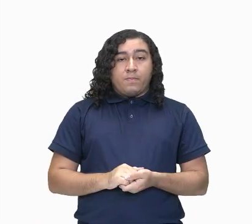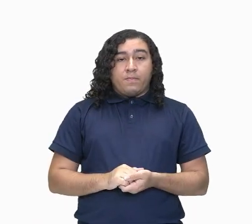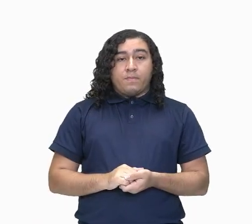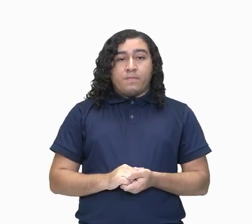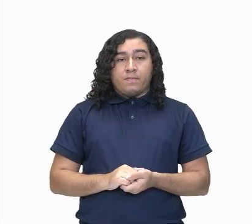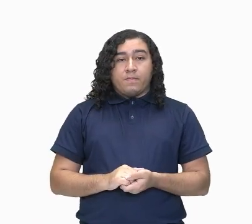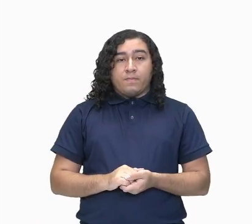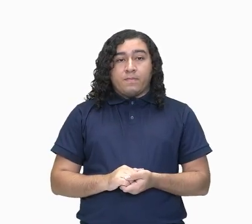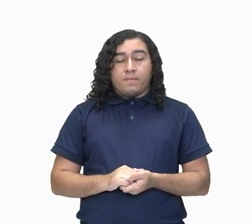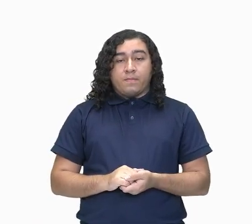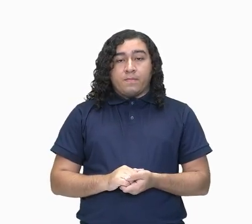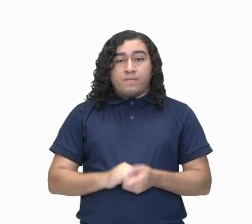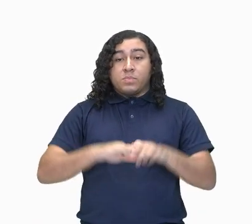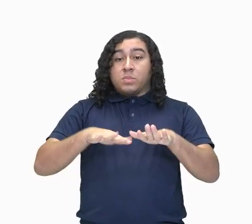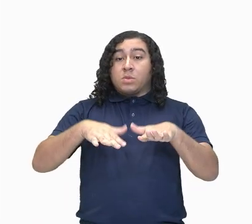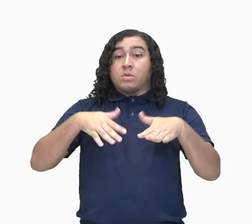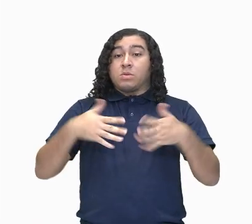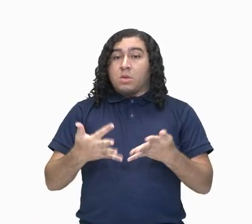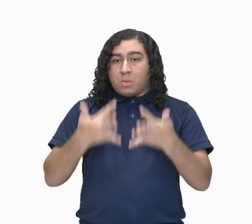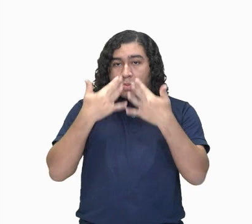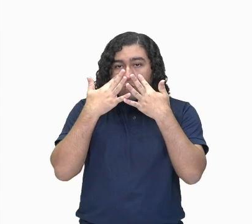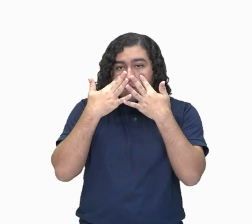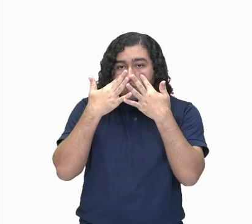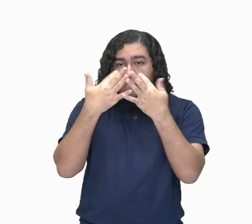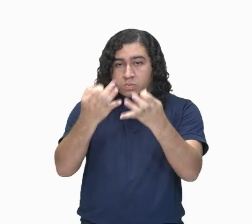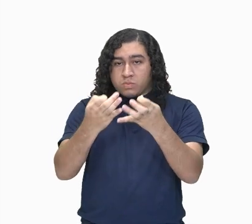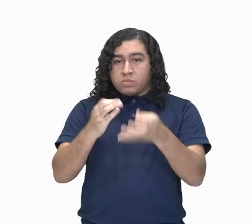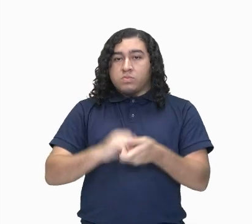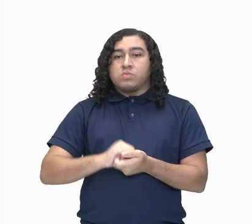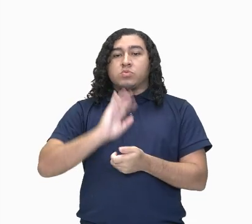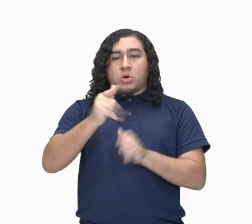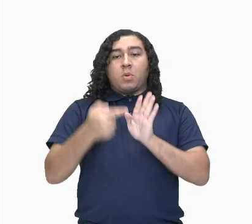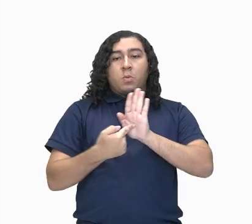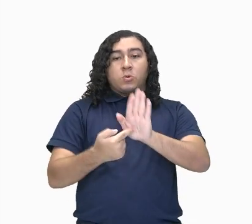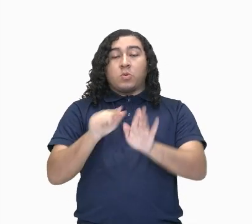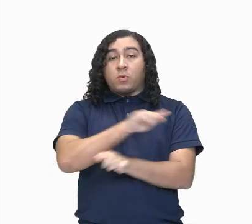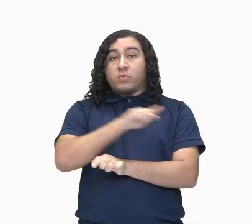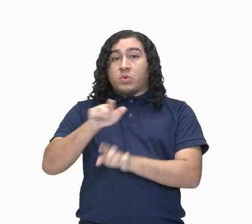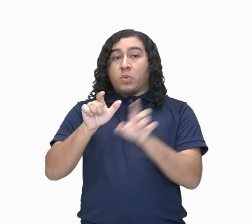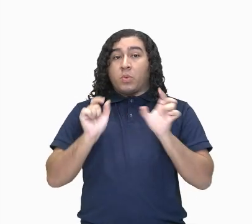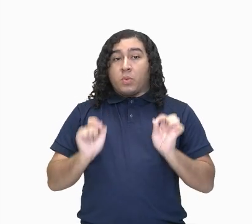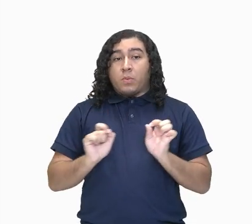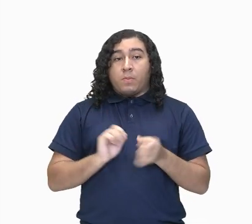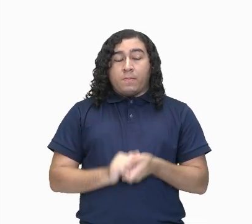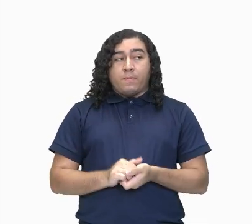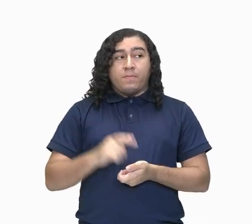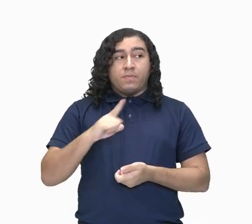Então, como vocês podem ver, né, que mostrei para vocês, aqui,